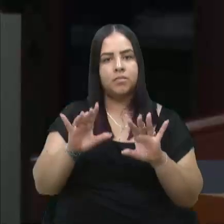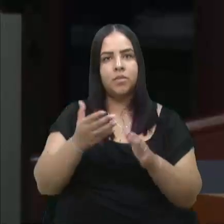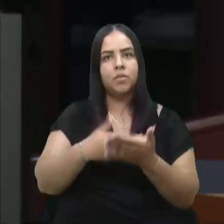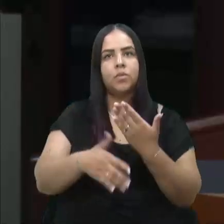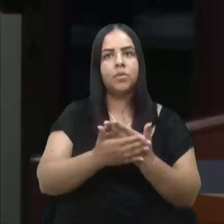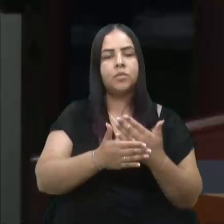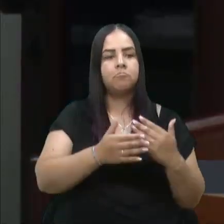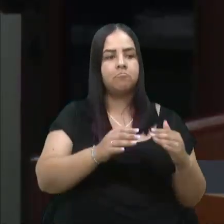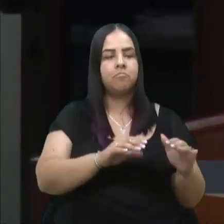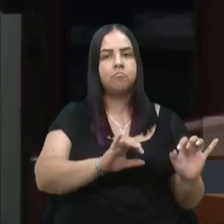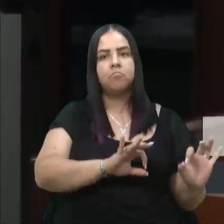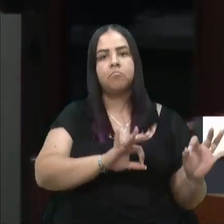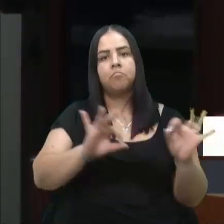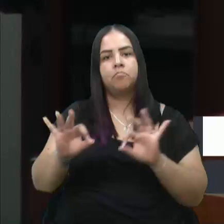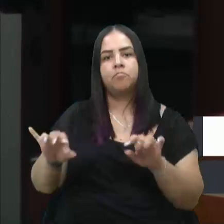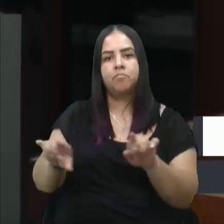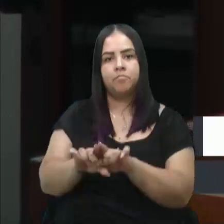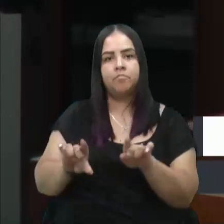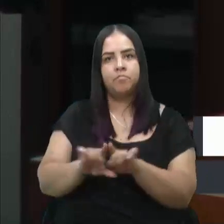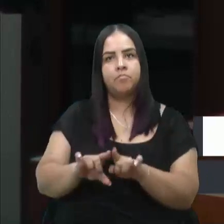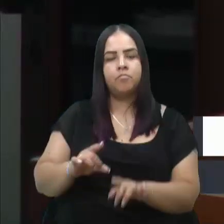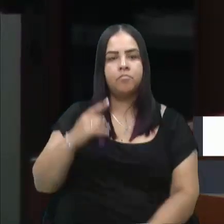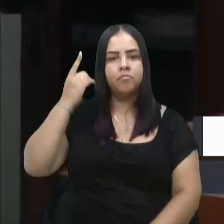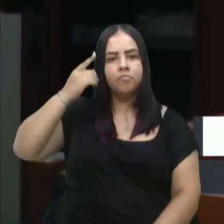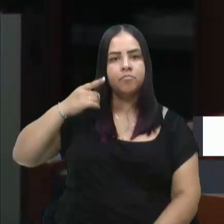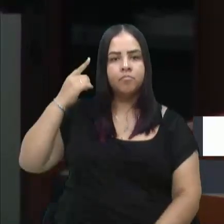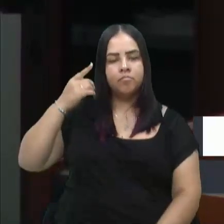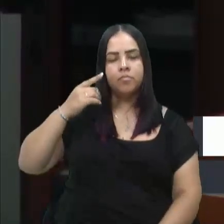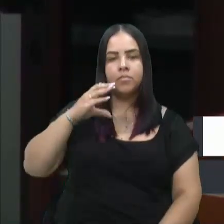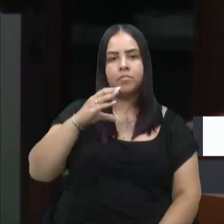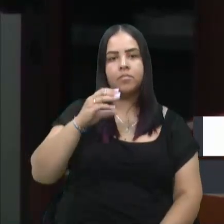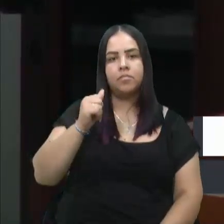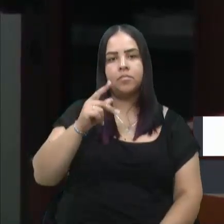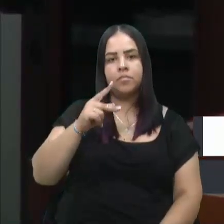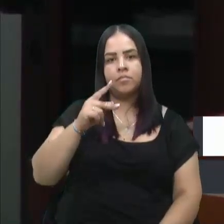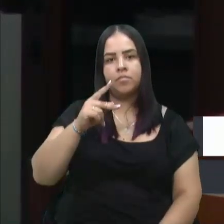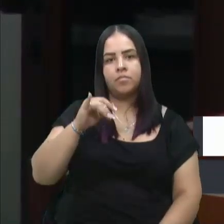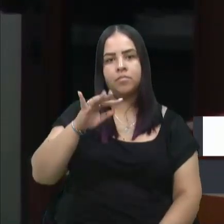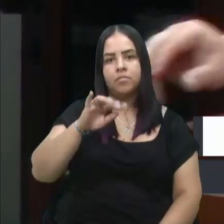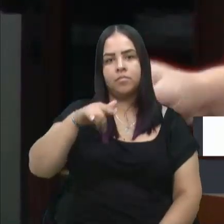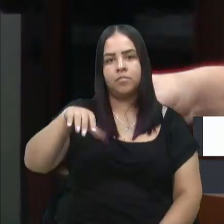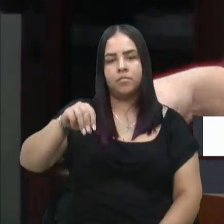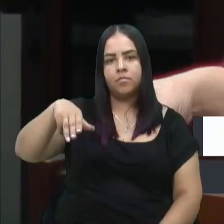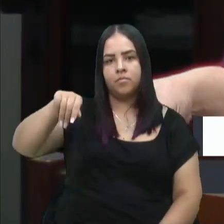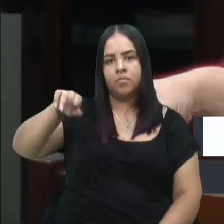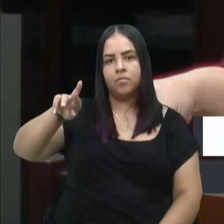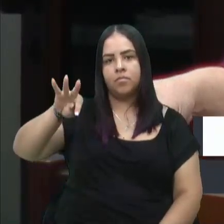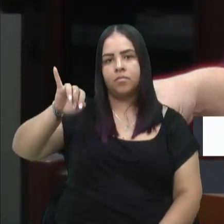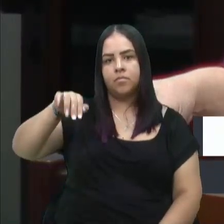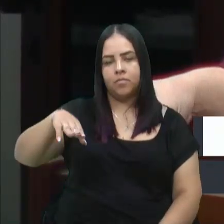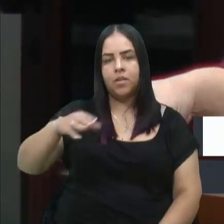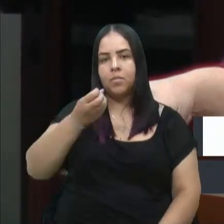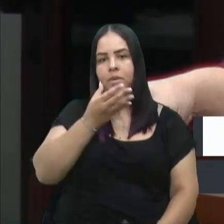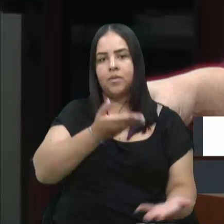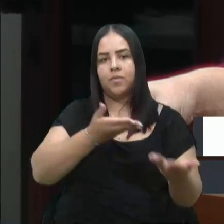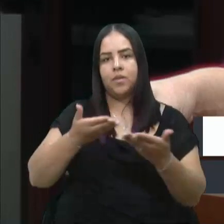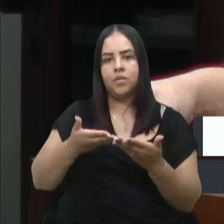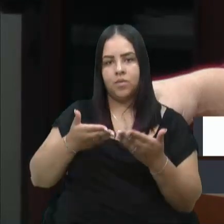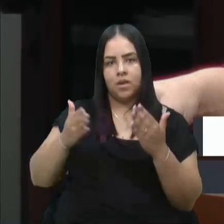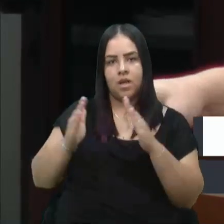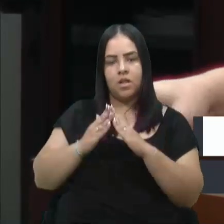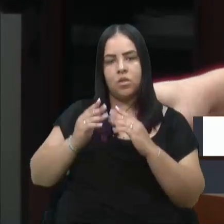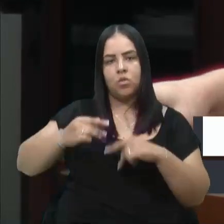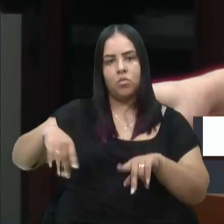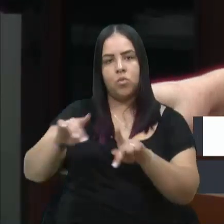aqui presente e também ao nosso deputado, capitão Martins. Seja bem-vindo à casa do povo aqui de Caxias do Sul.